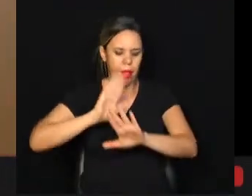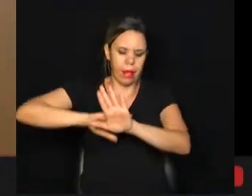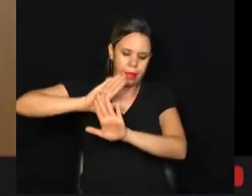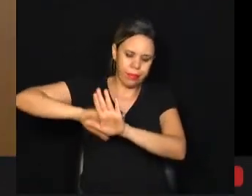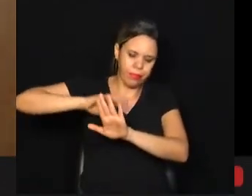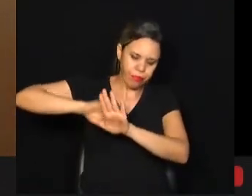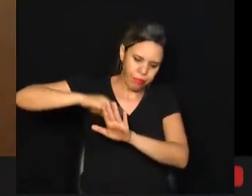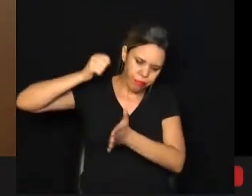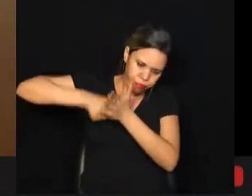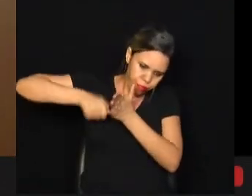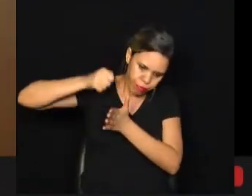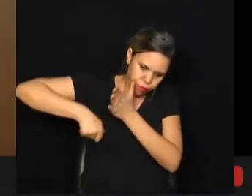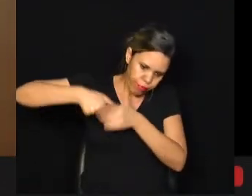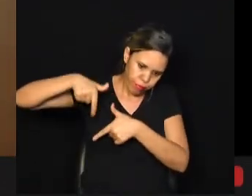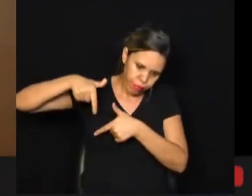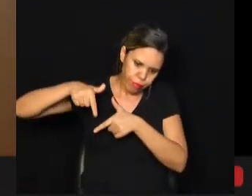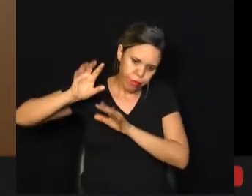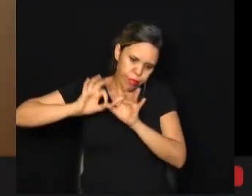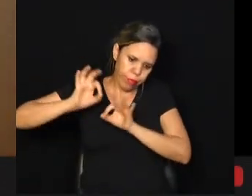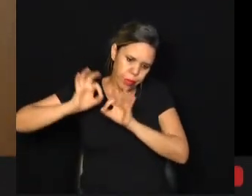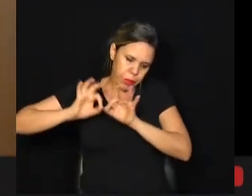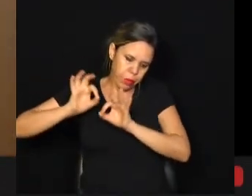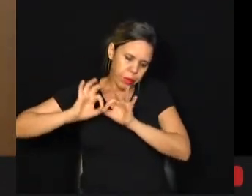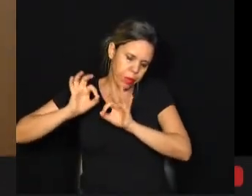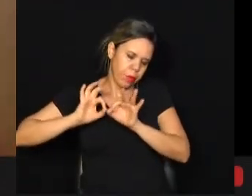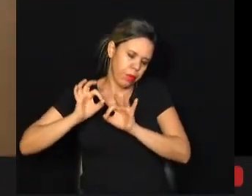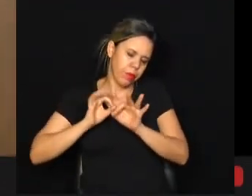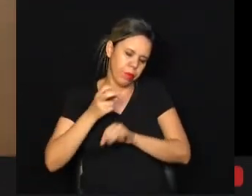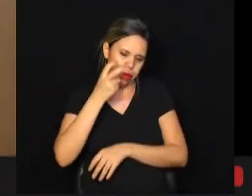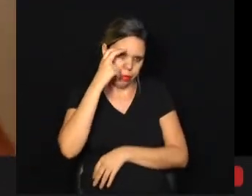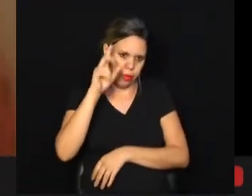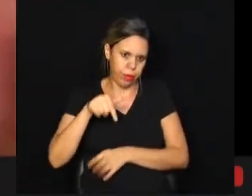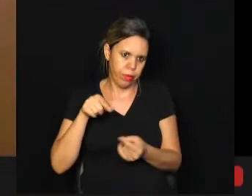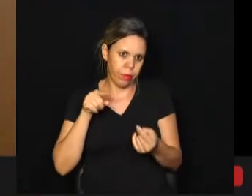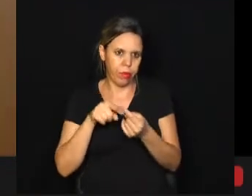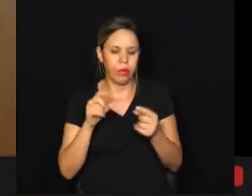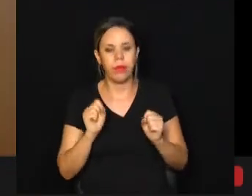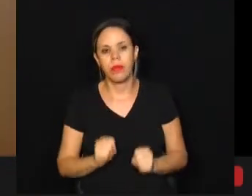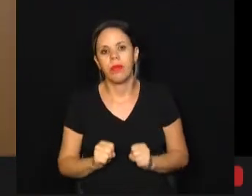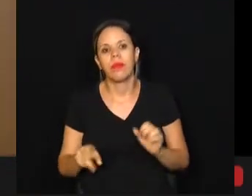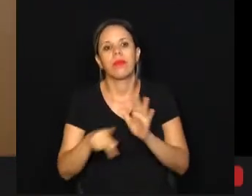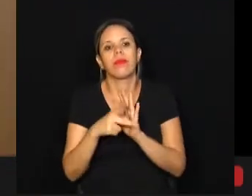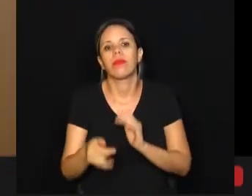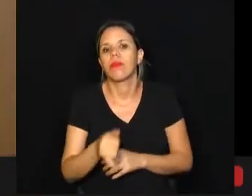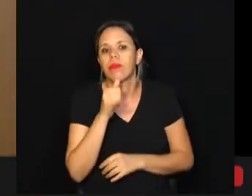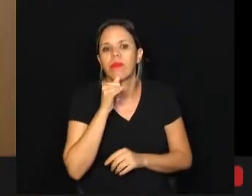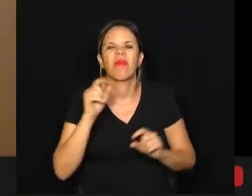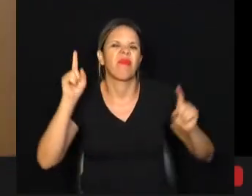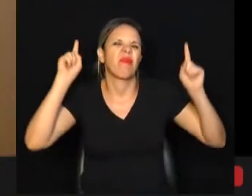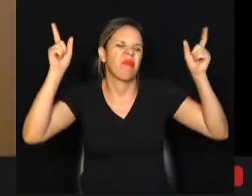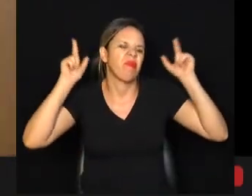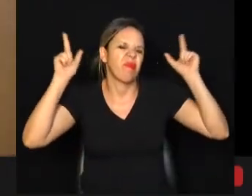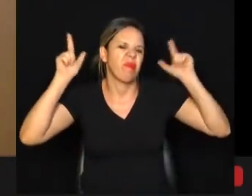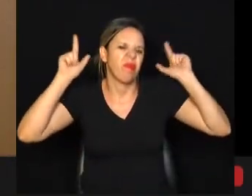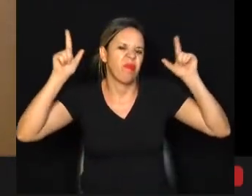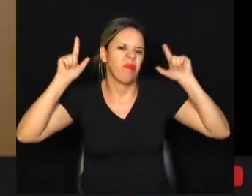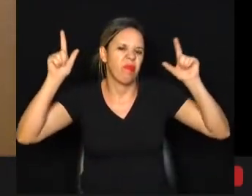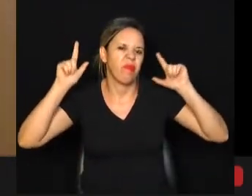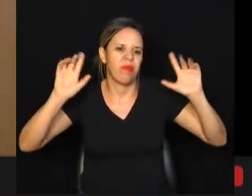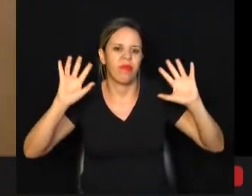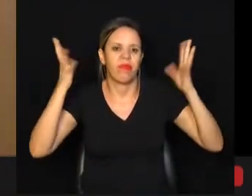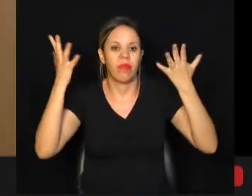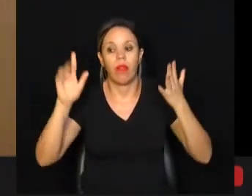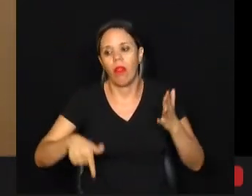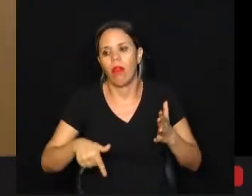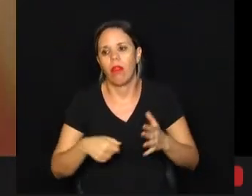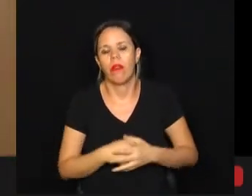dela no sentido da própria organização social. Nesse sentido, a gente pode pegar o próprio exemplo do pancadão. Pancadão é pancadão?